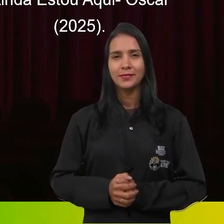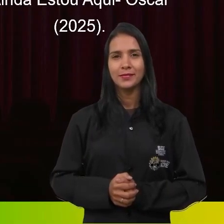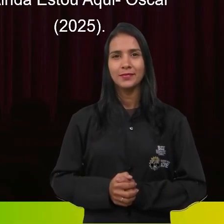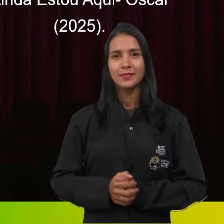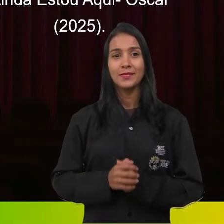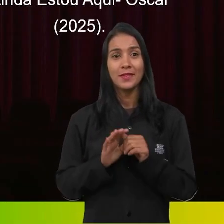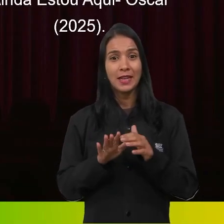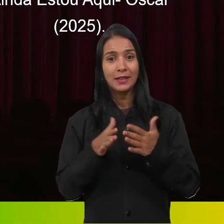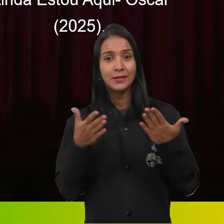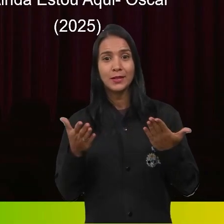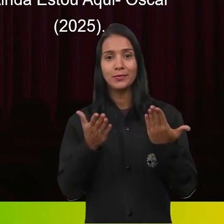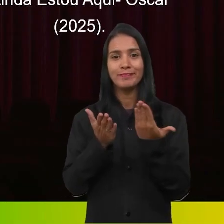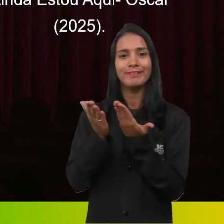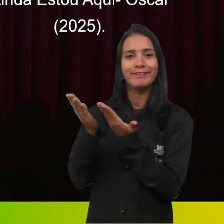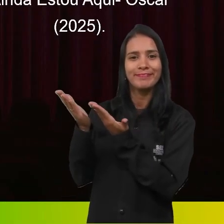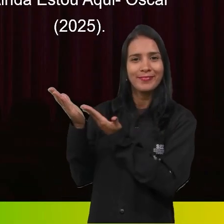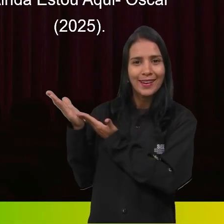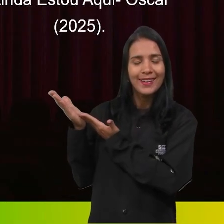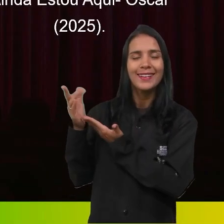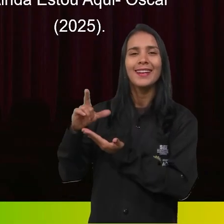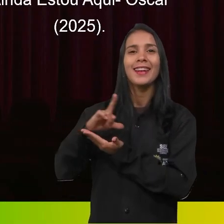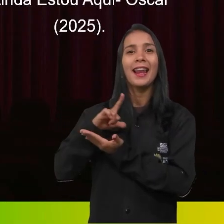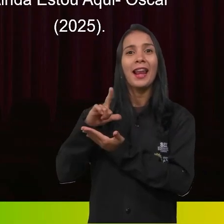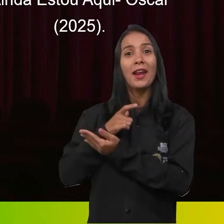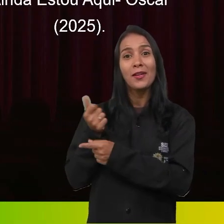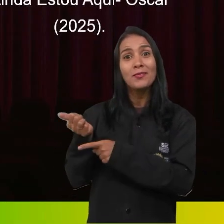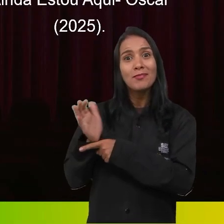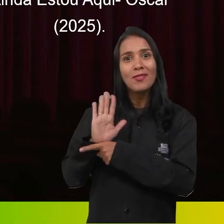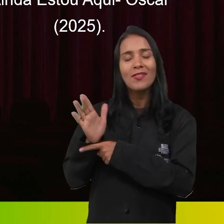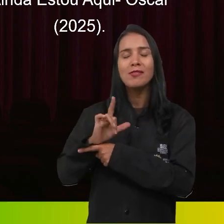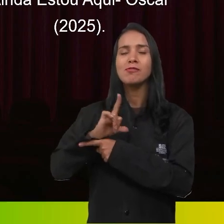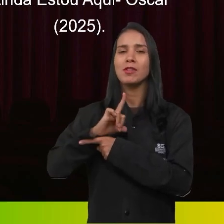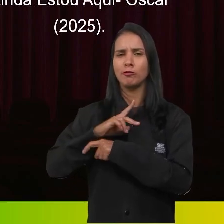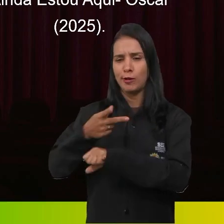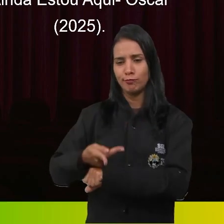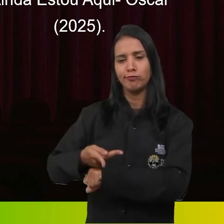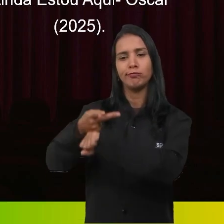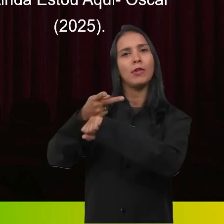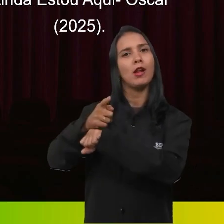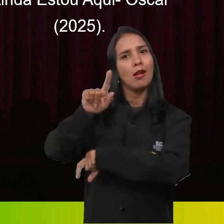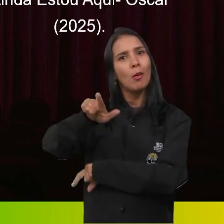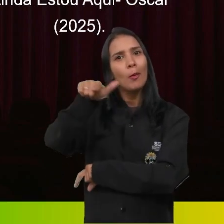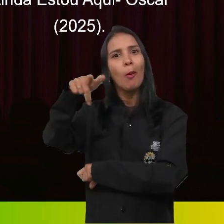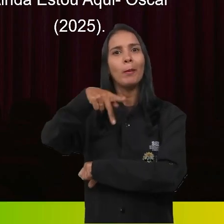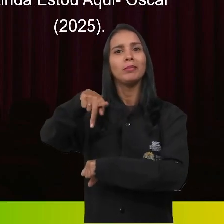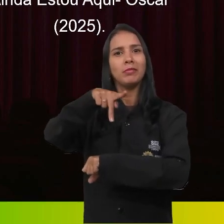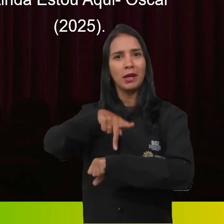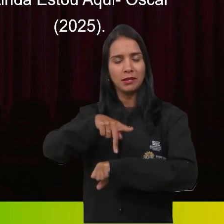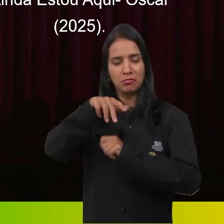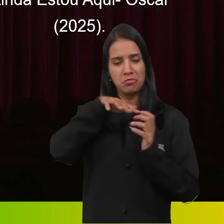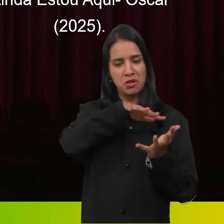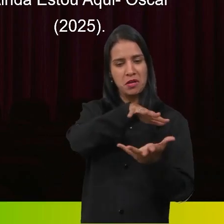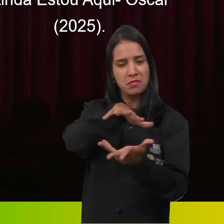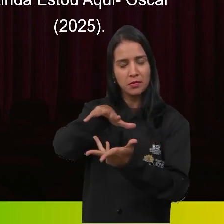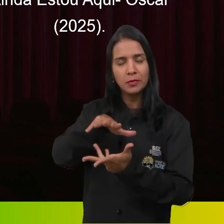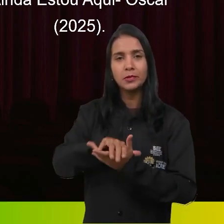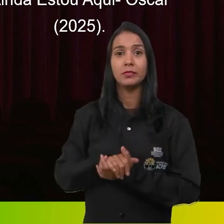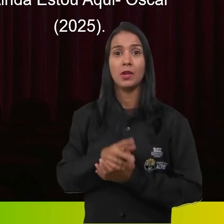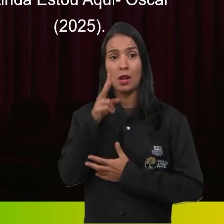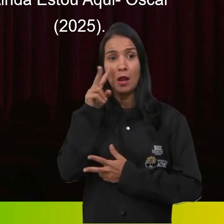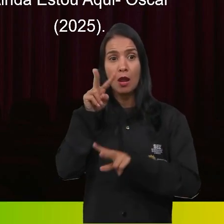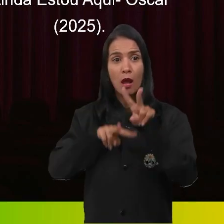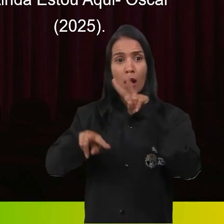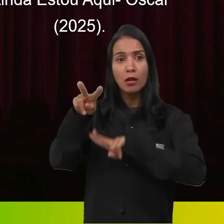Então, gente, aqui nós temos as obras que tiveram reconhecimento internacional. Aí vocês veem Central